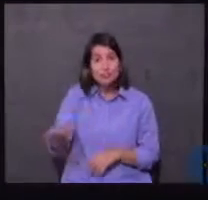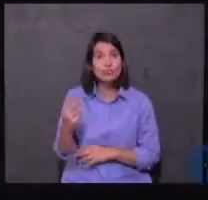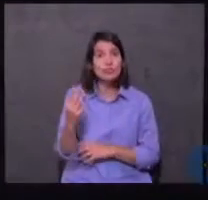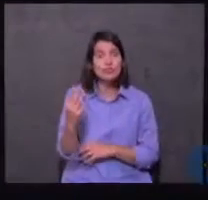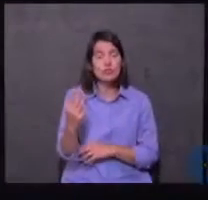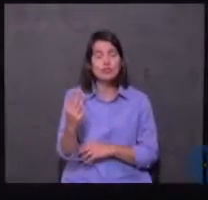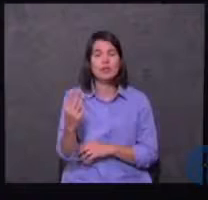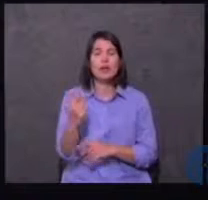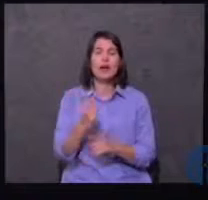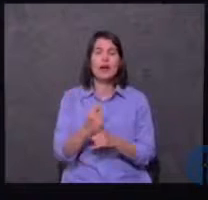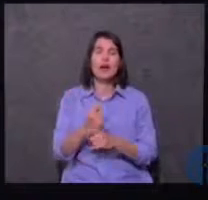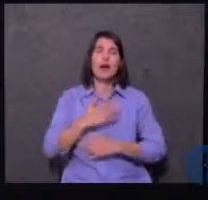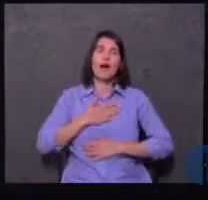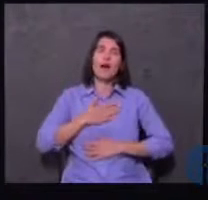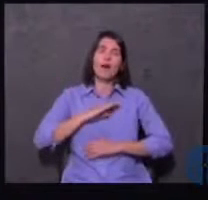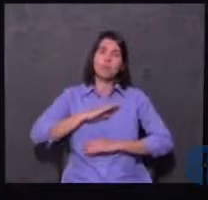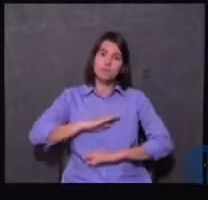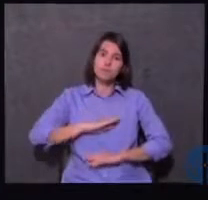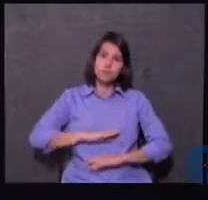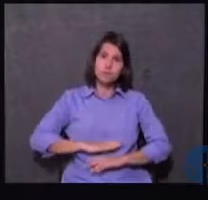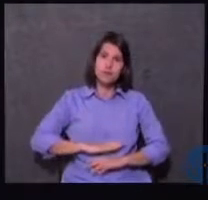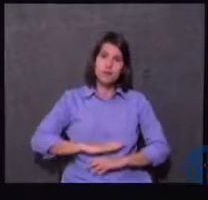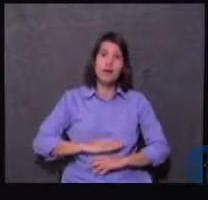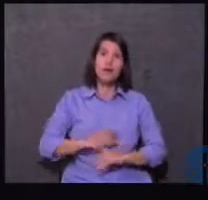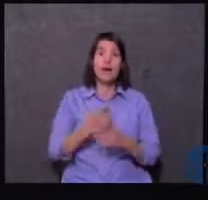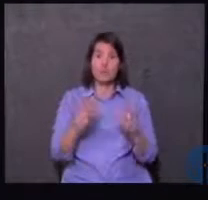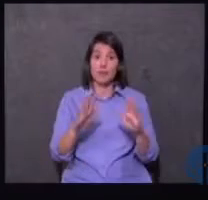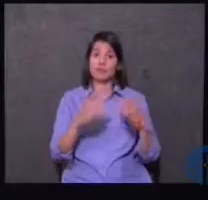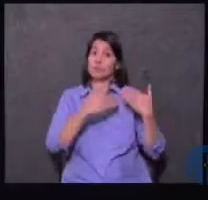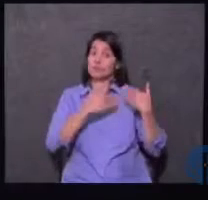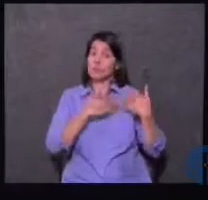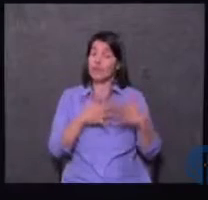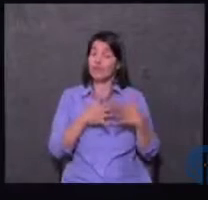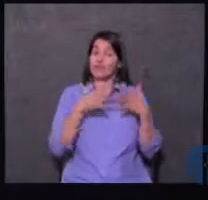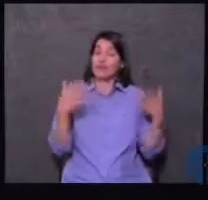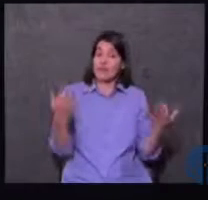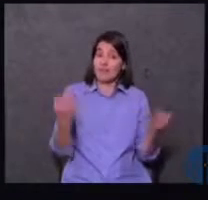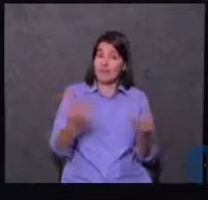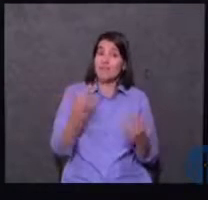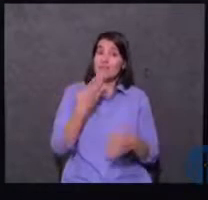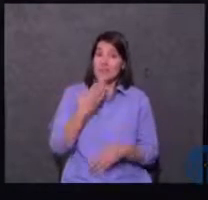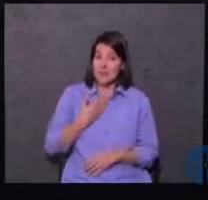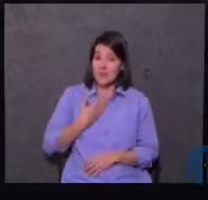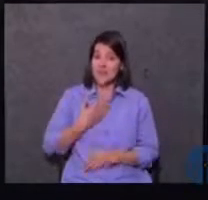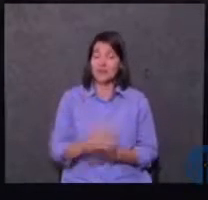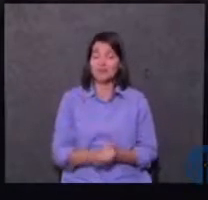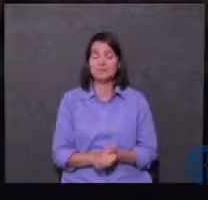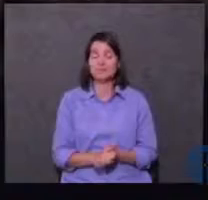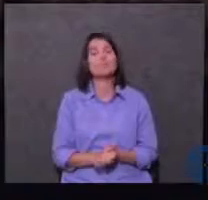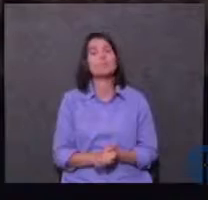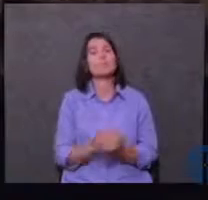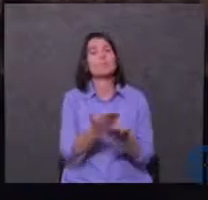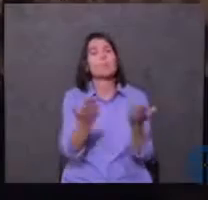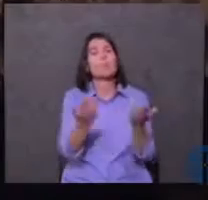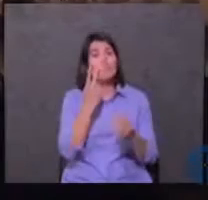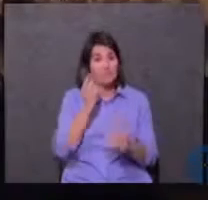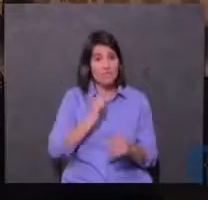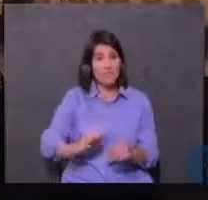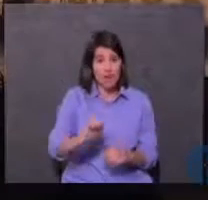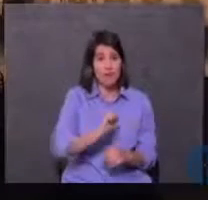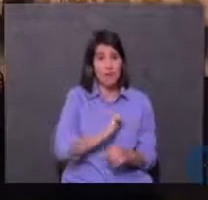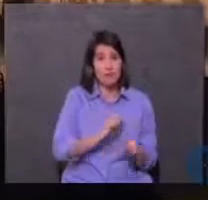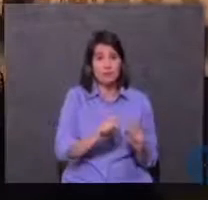repousar, apesar da dureza da missão que lhes era pedida. Na nossa vida, diante da nossa